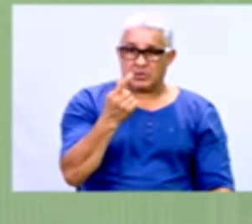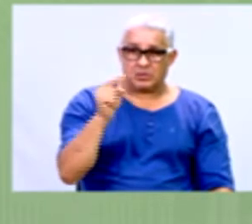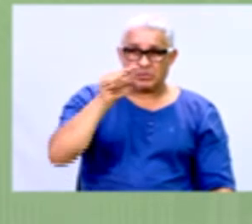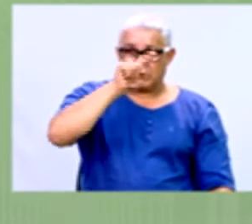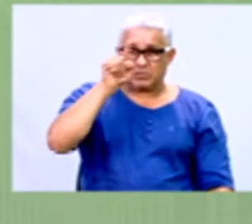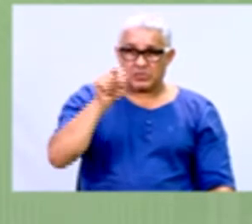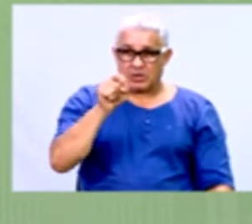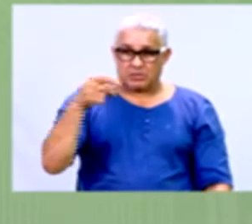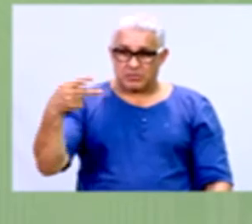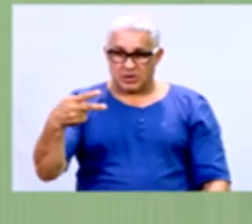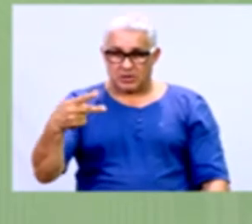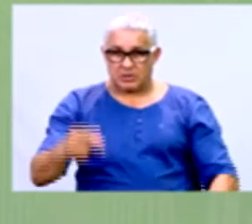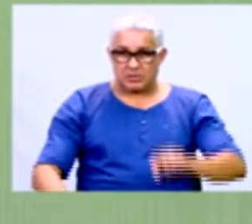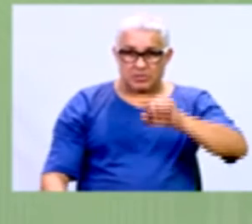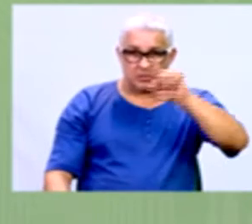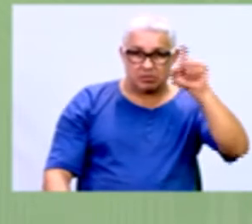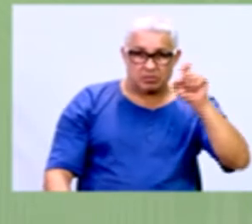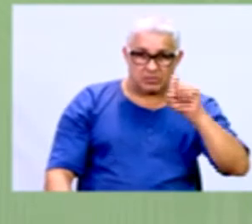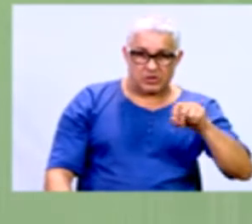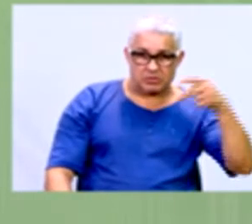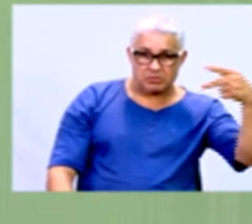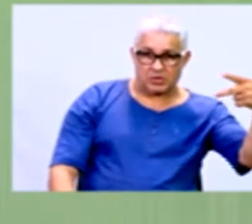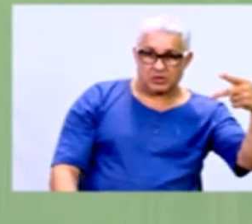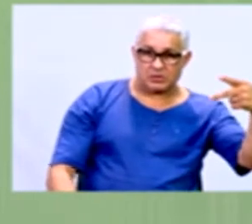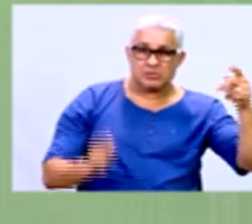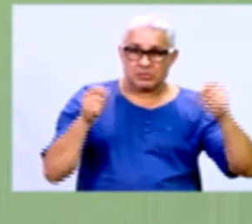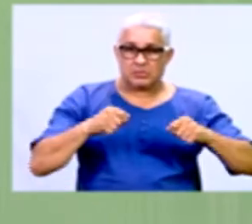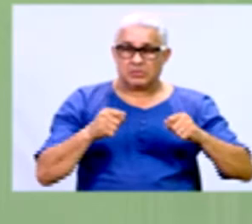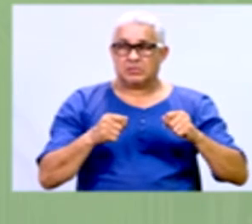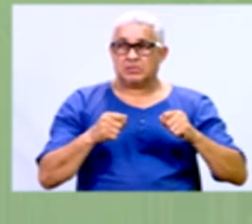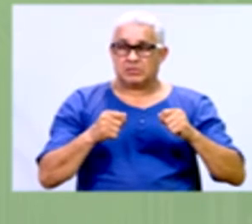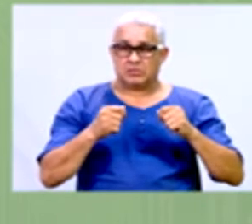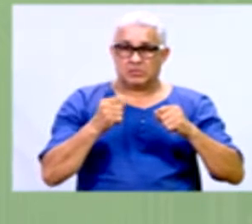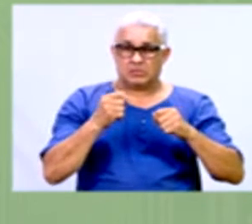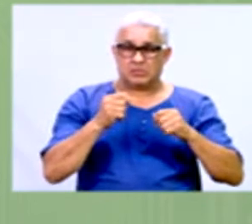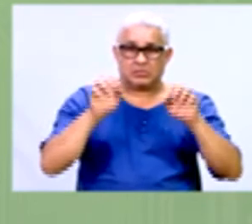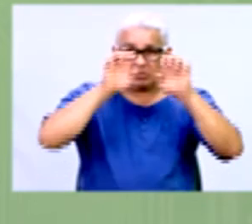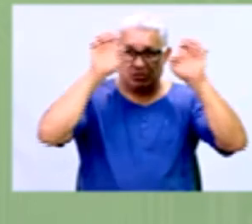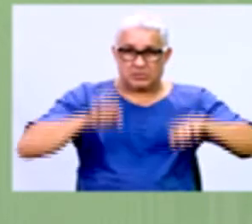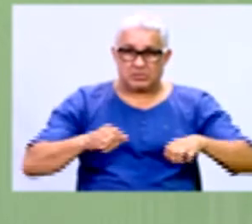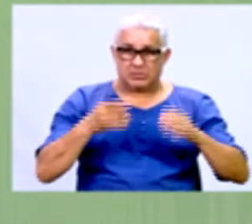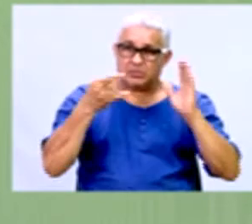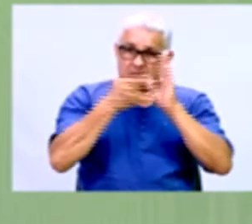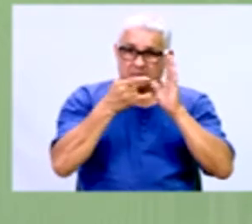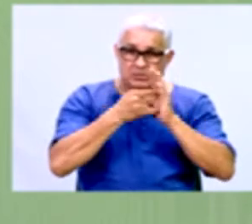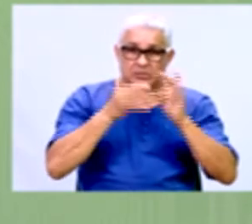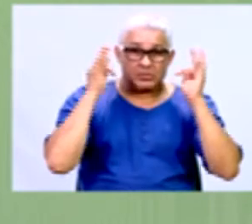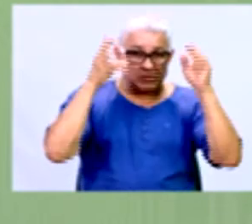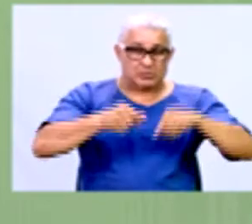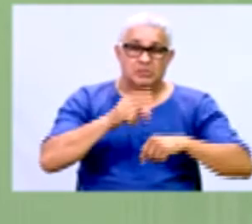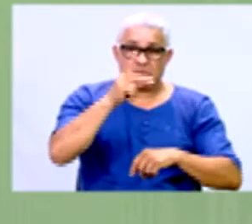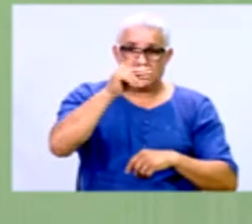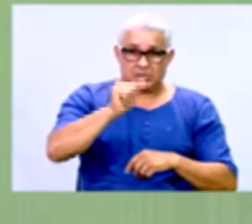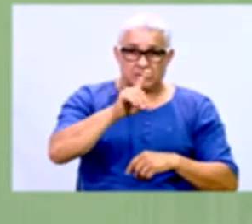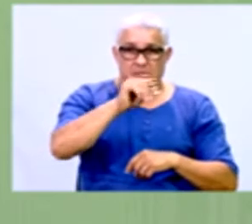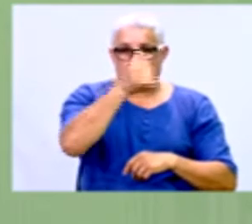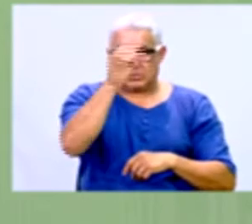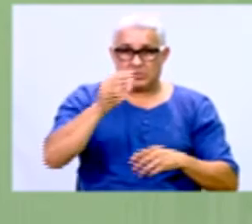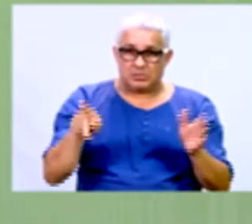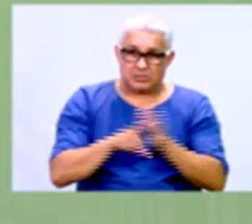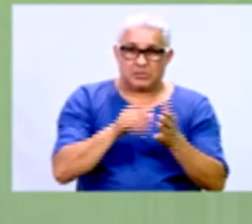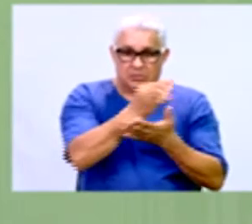passa adiante aí e consegue programar a nossa estrutura. Como é que funciona, né? Todos eles funcionam no padrão de texto,